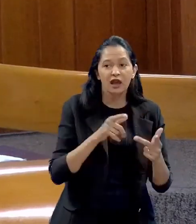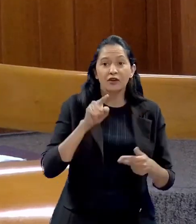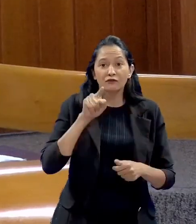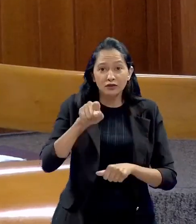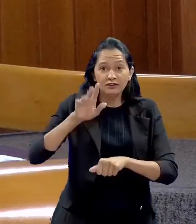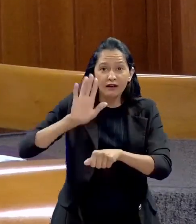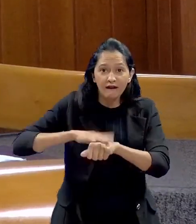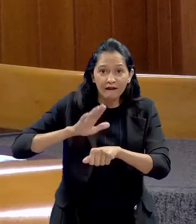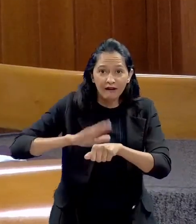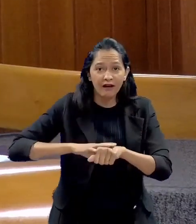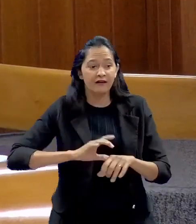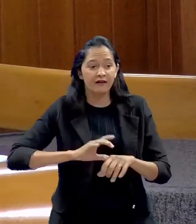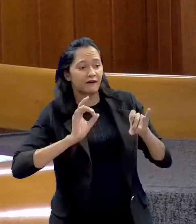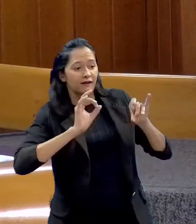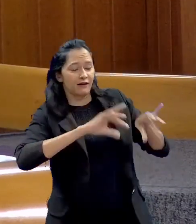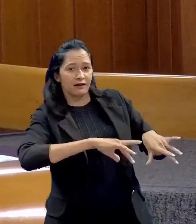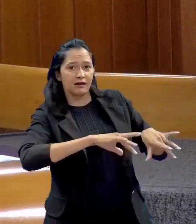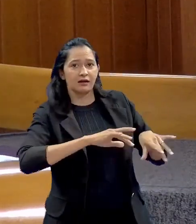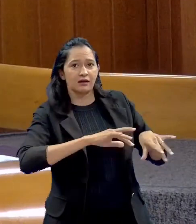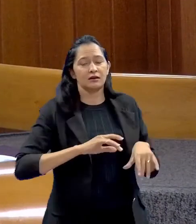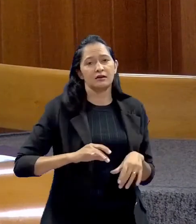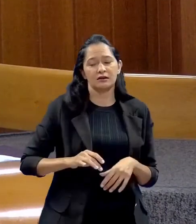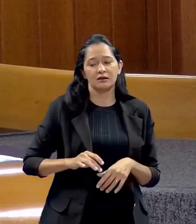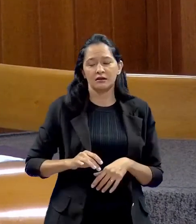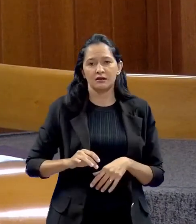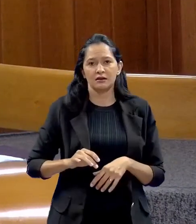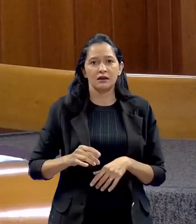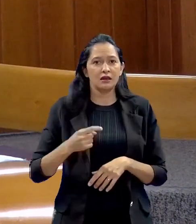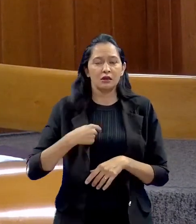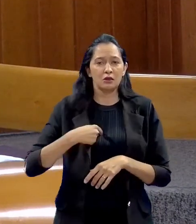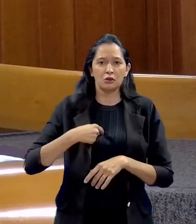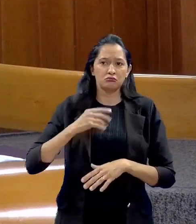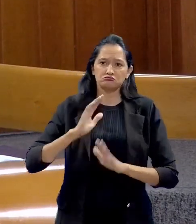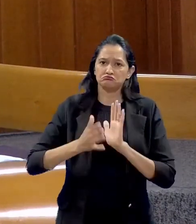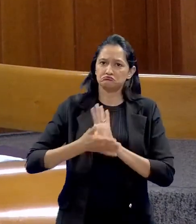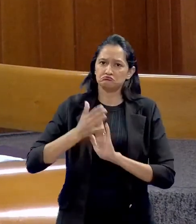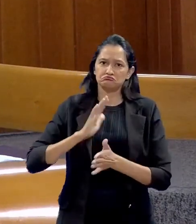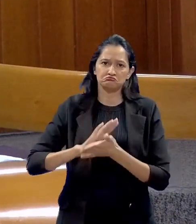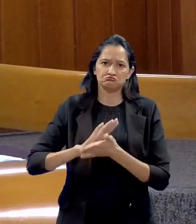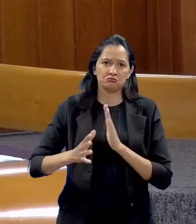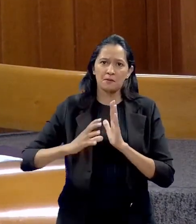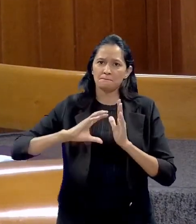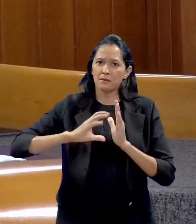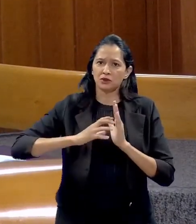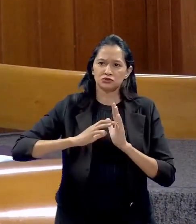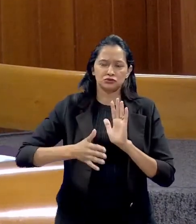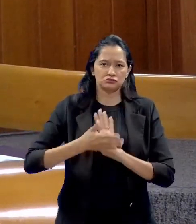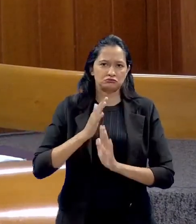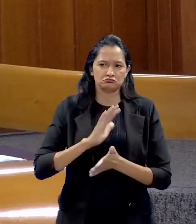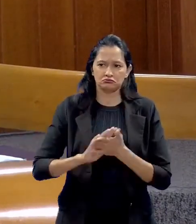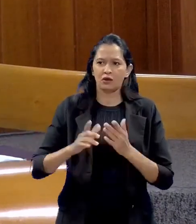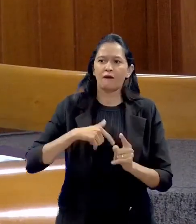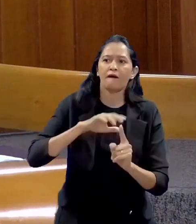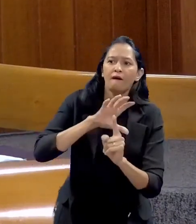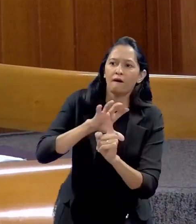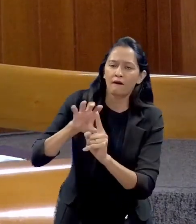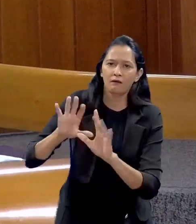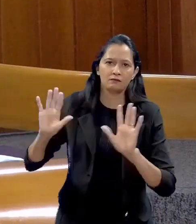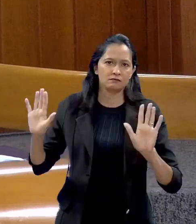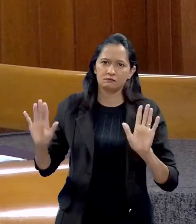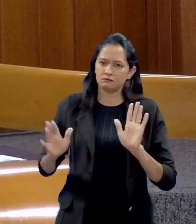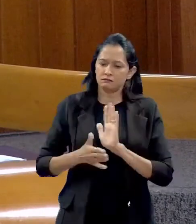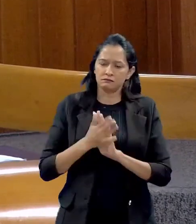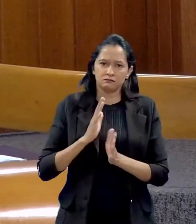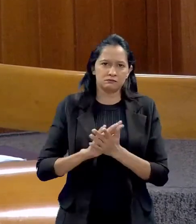E eu não tenho que interferir em partido nenhum. Eu não tenho, Léo José. Mas eu tenho aqui que defender